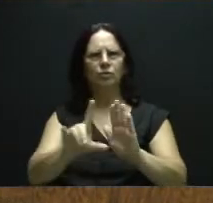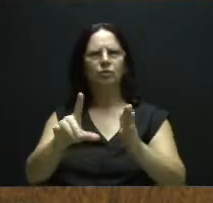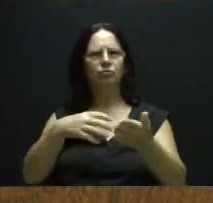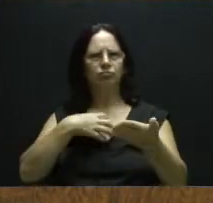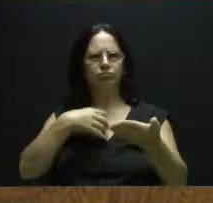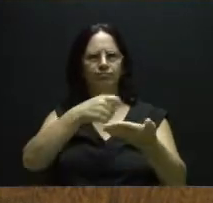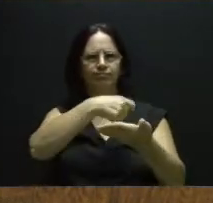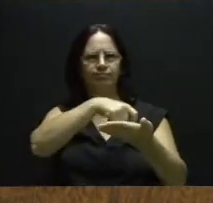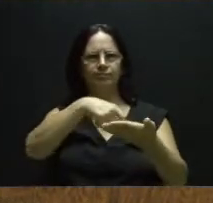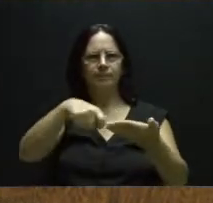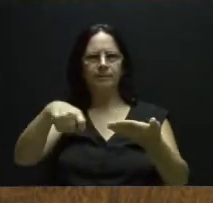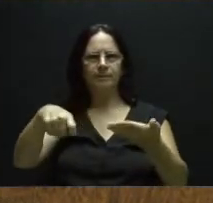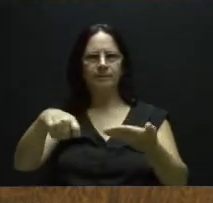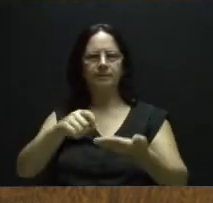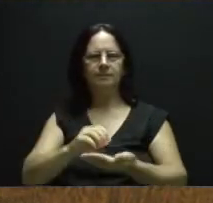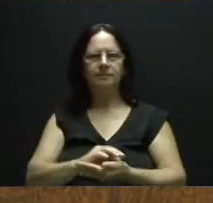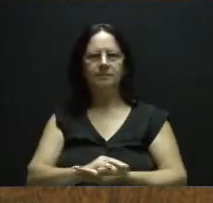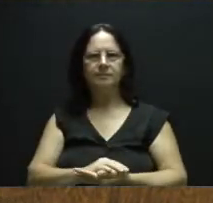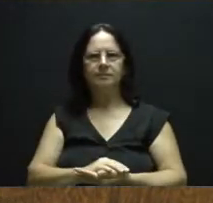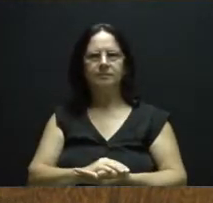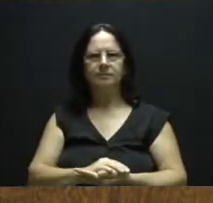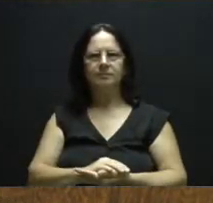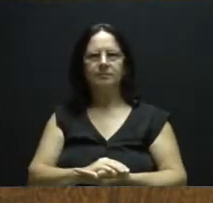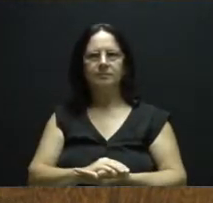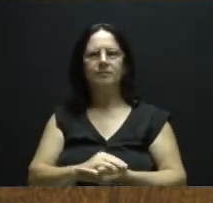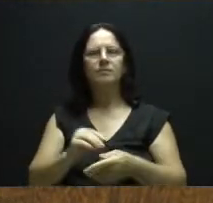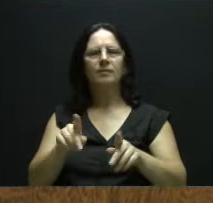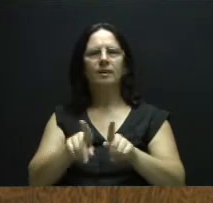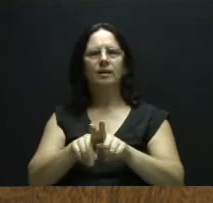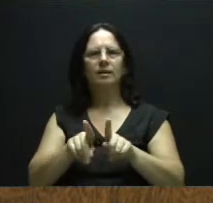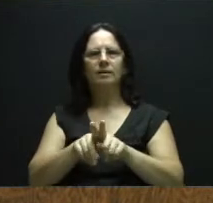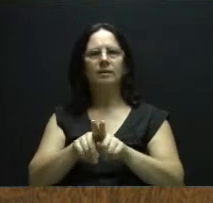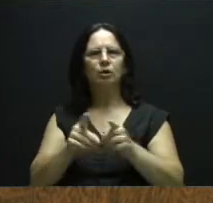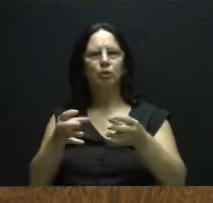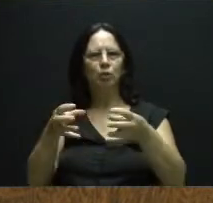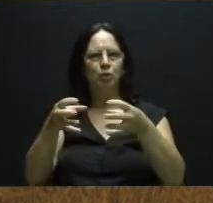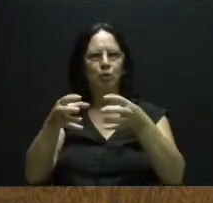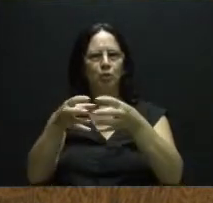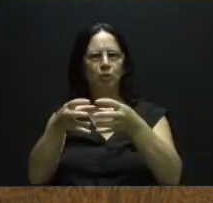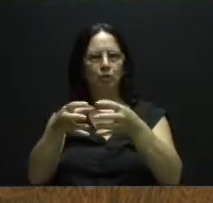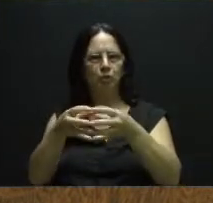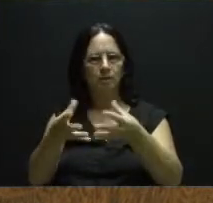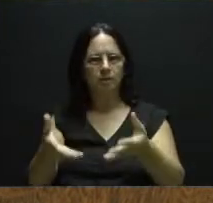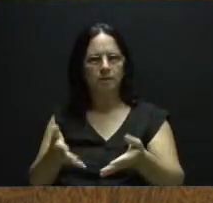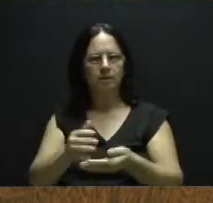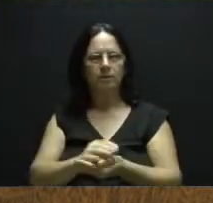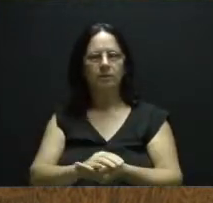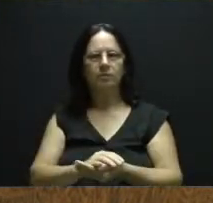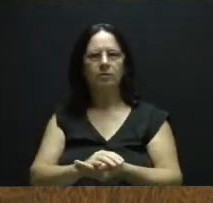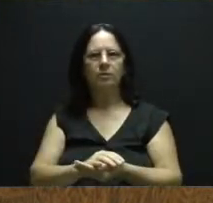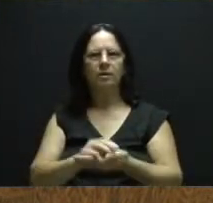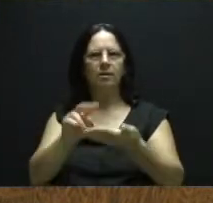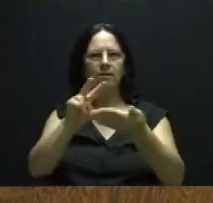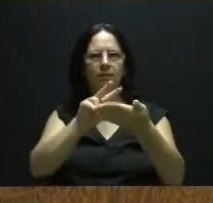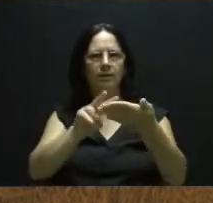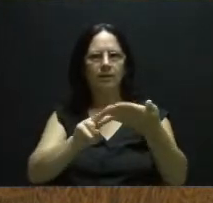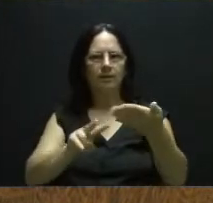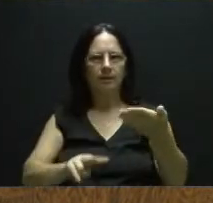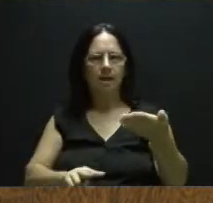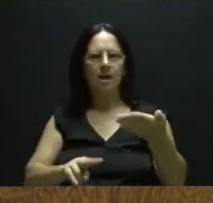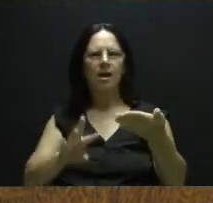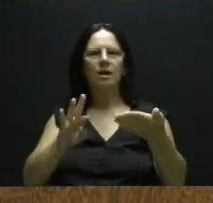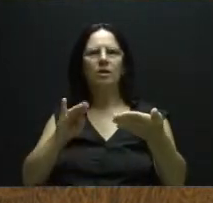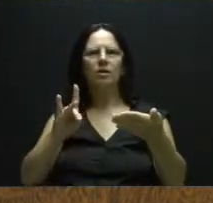redigida em regulares formas assim nos aspectos que cabem a estas comissões a análise o